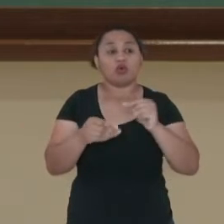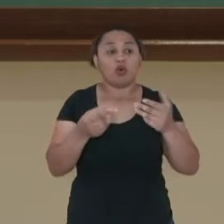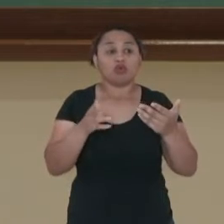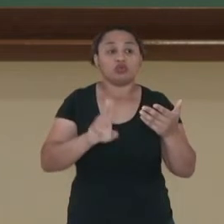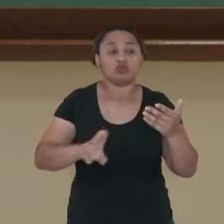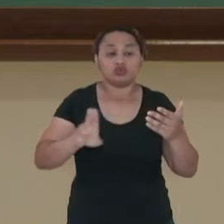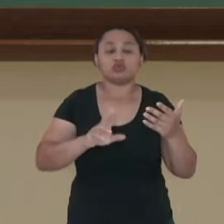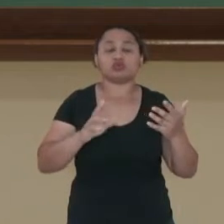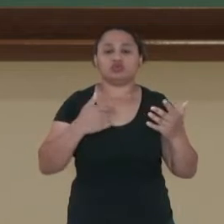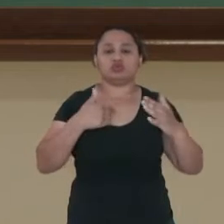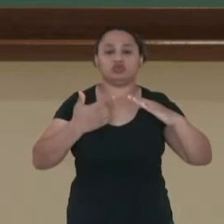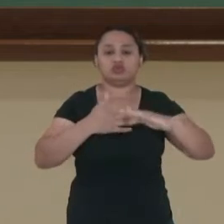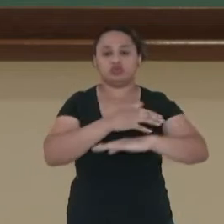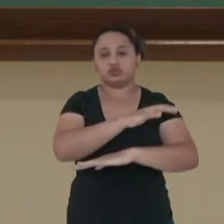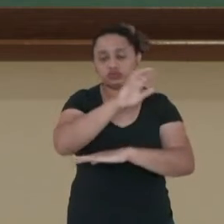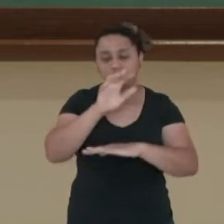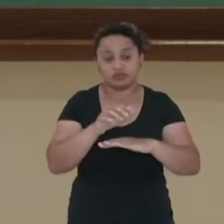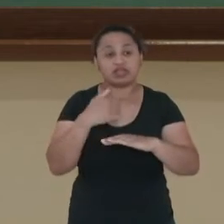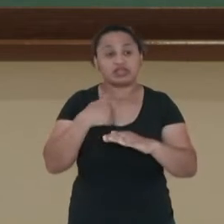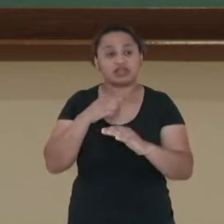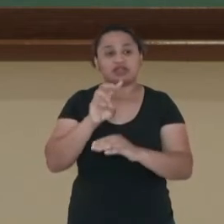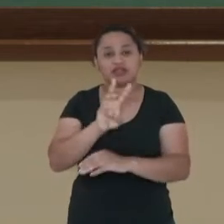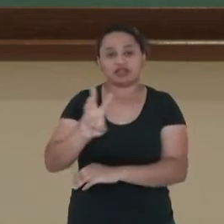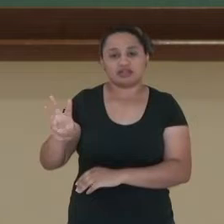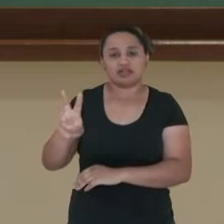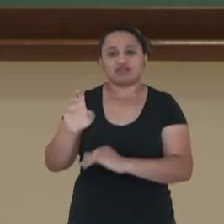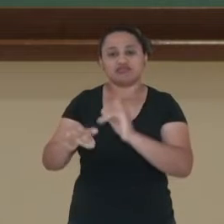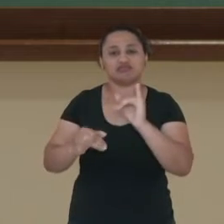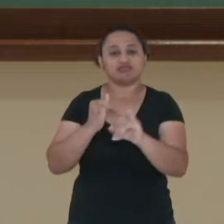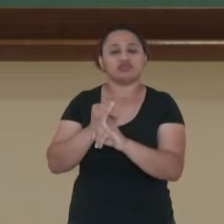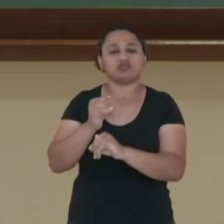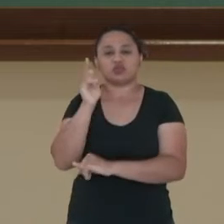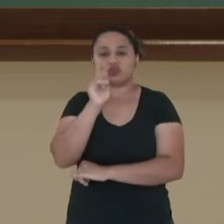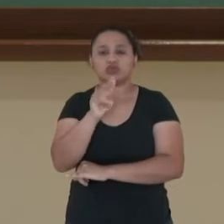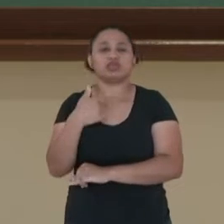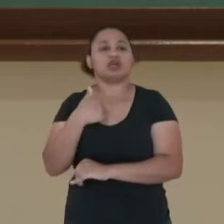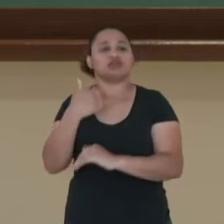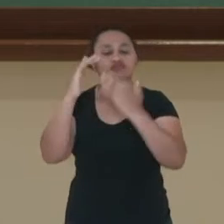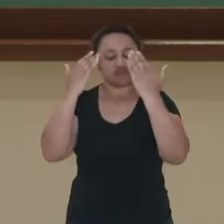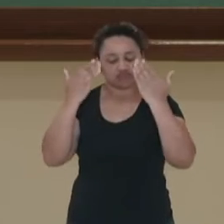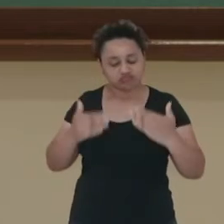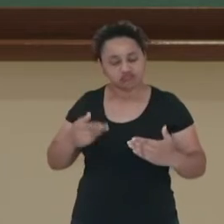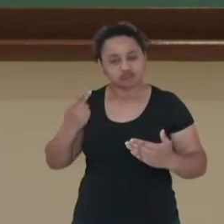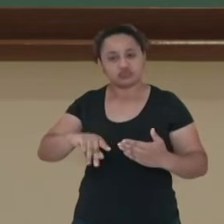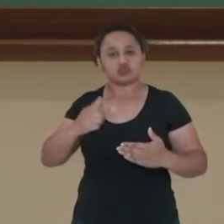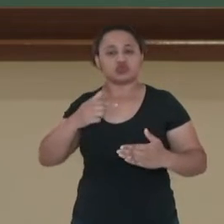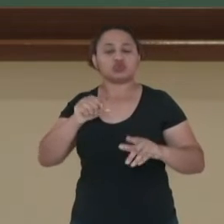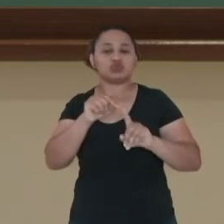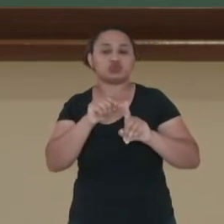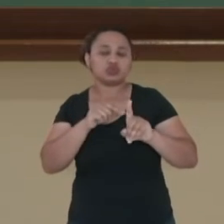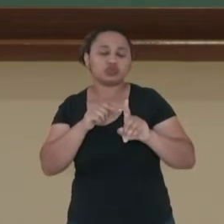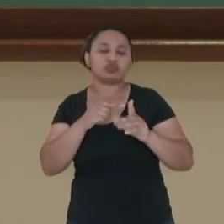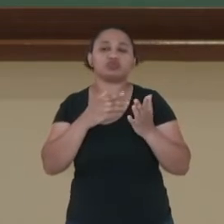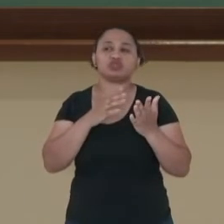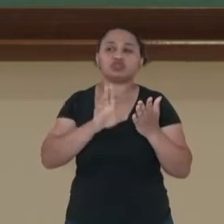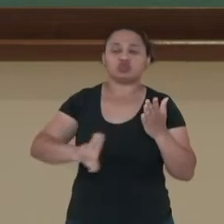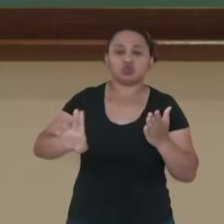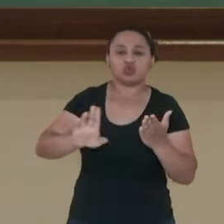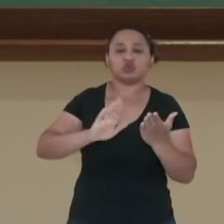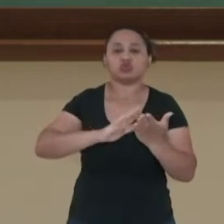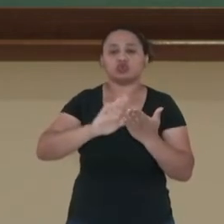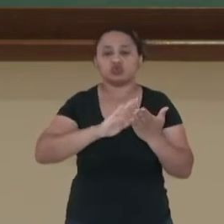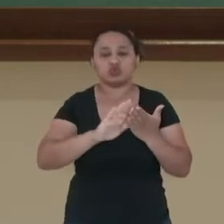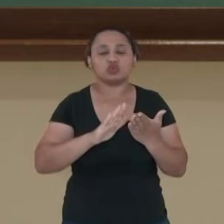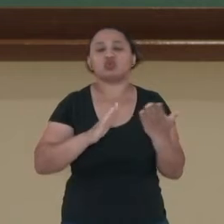você acessando sites de internet você consegue, analisando com os teus próprios tipos de gastos, os seus próprios tipos de